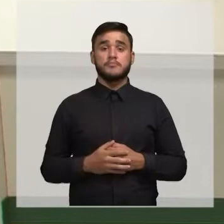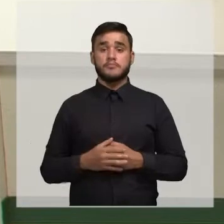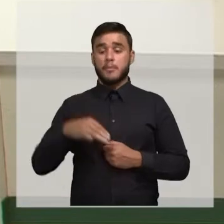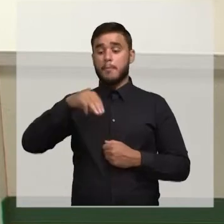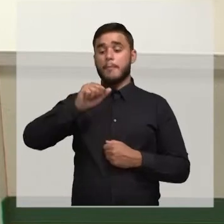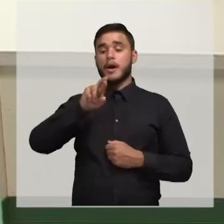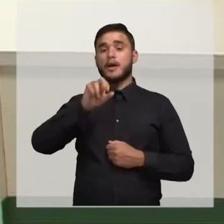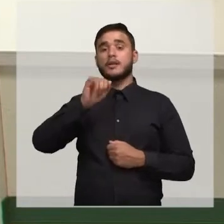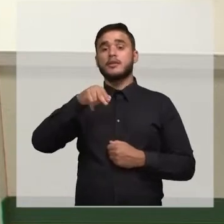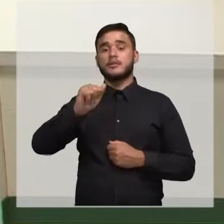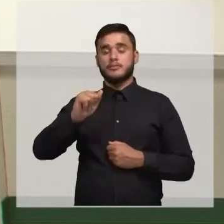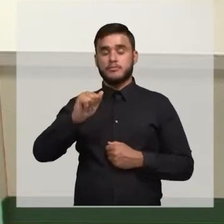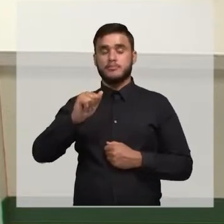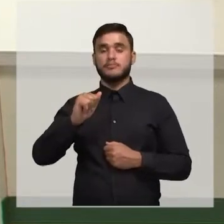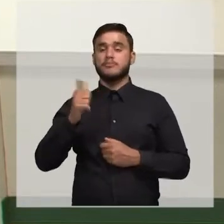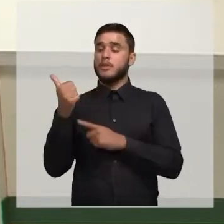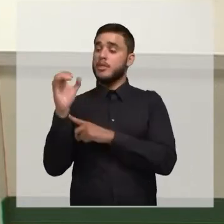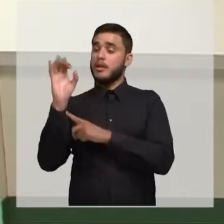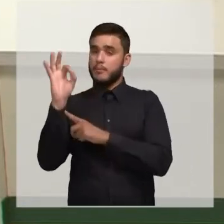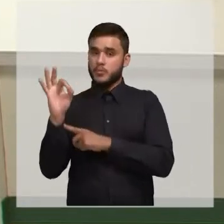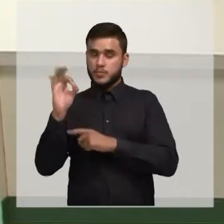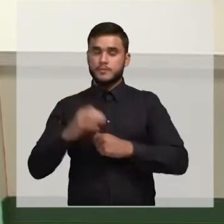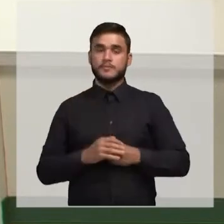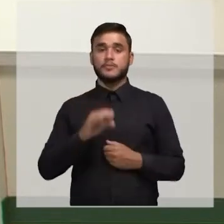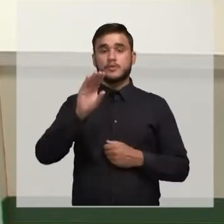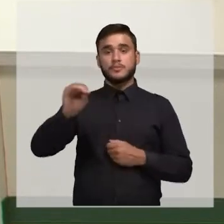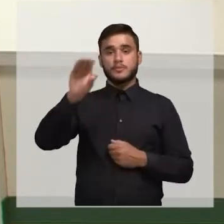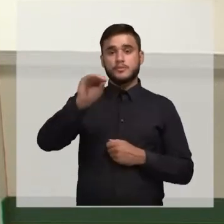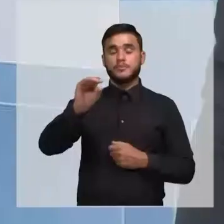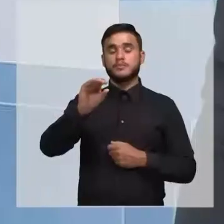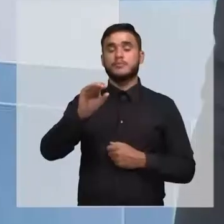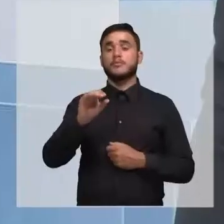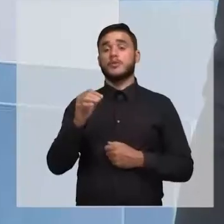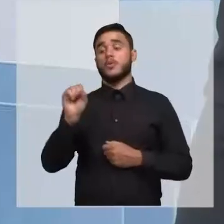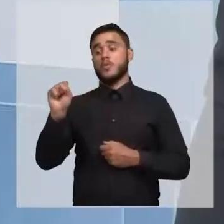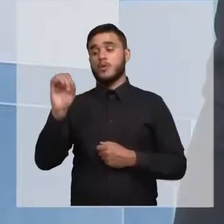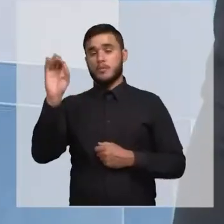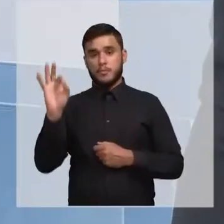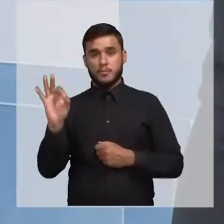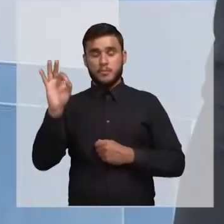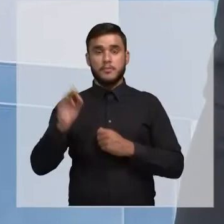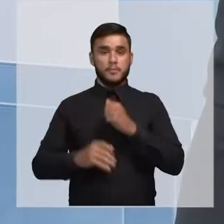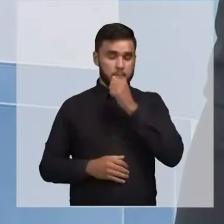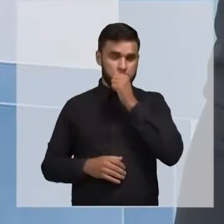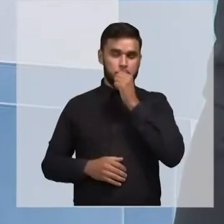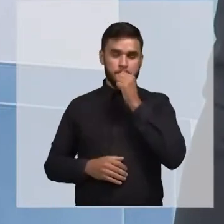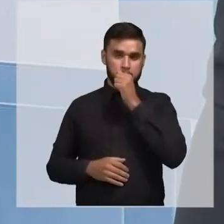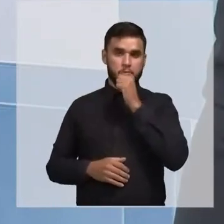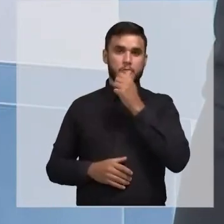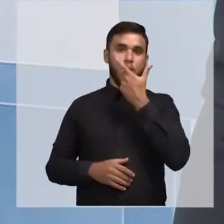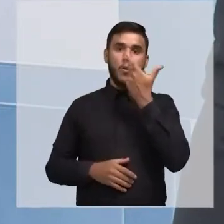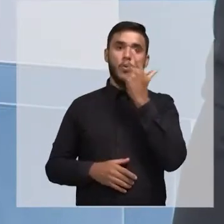tem 10%, o Ciro Gomes tem 8%, o Ciro Gomes cresceu muito, né, Luiz?